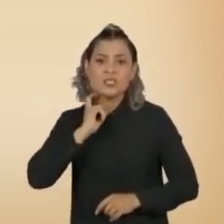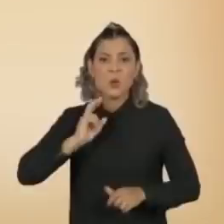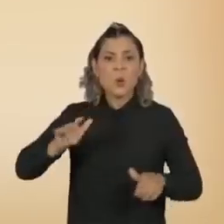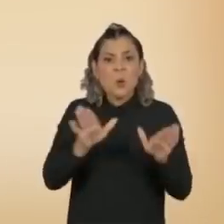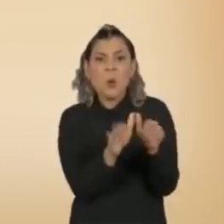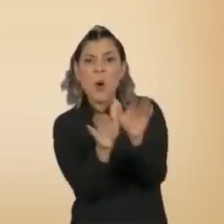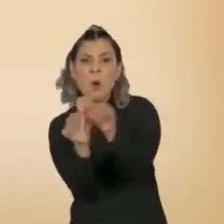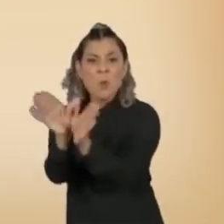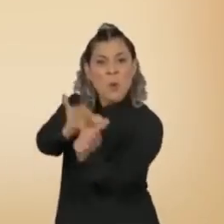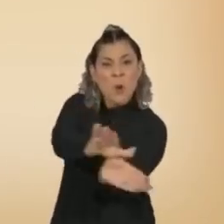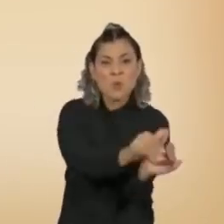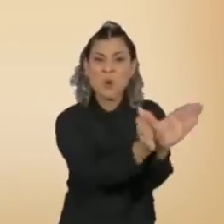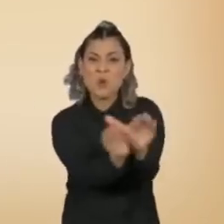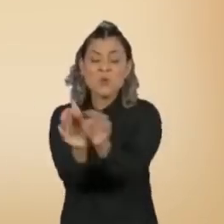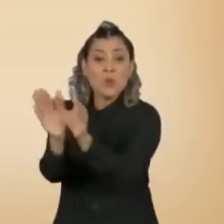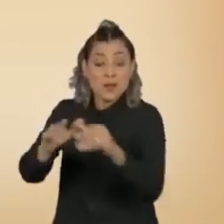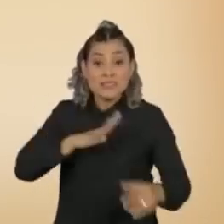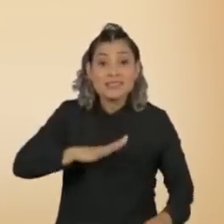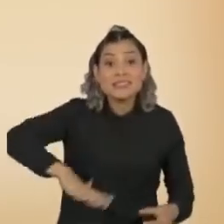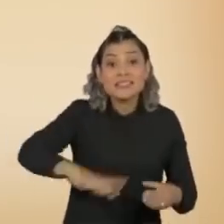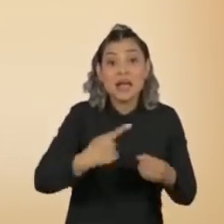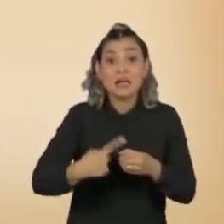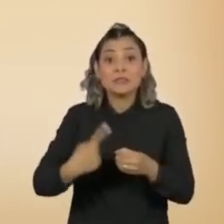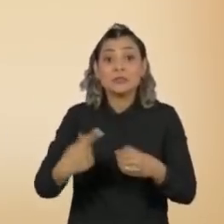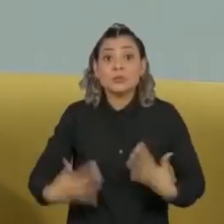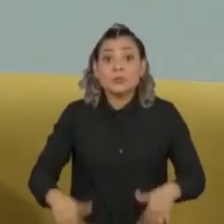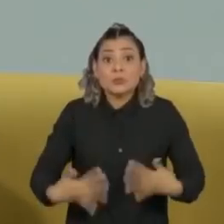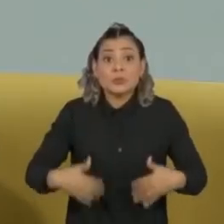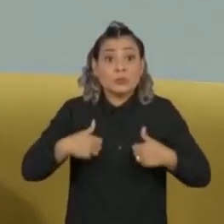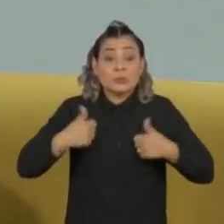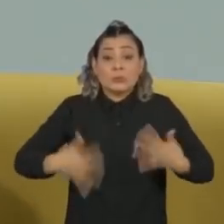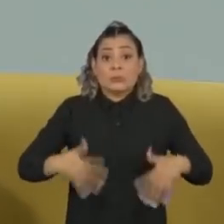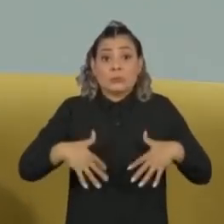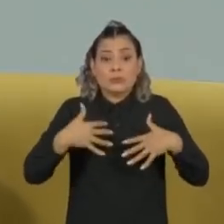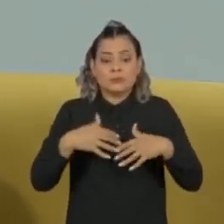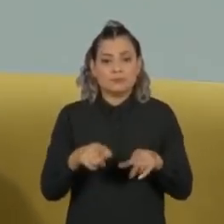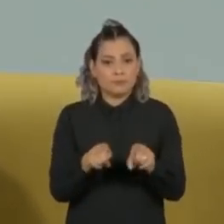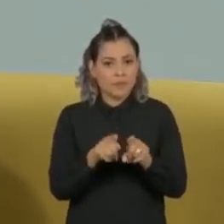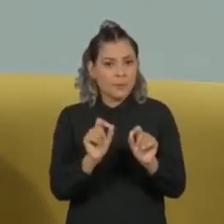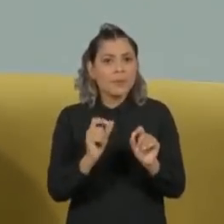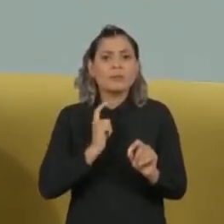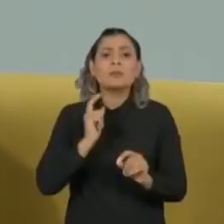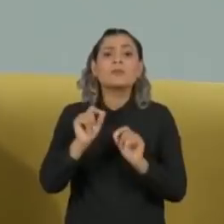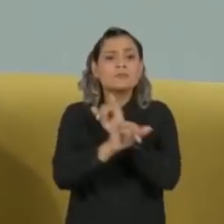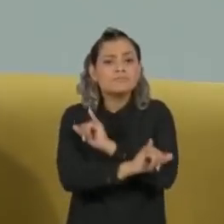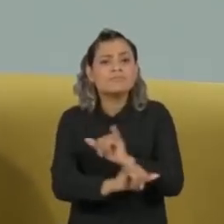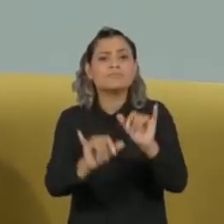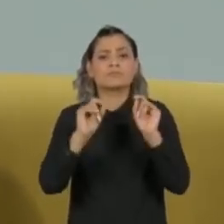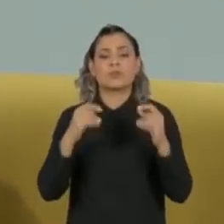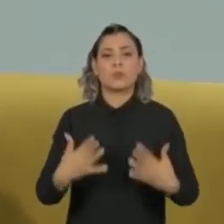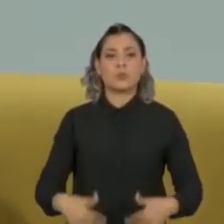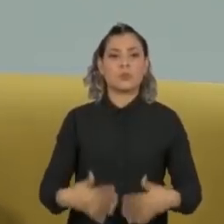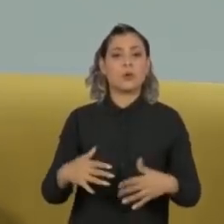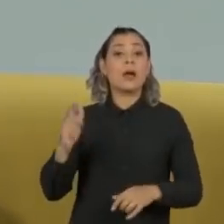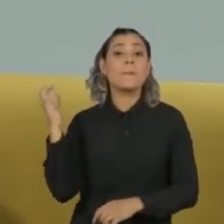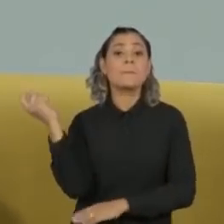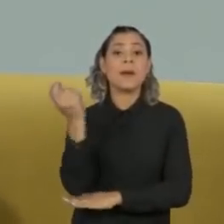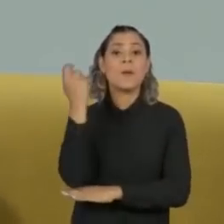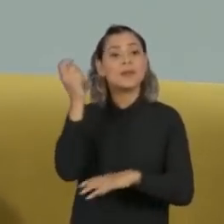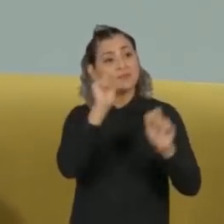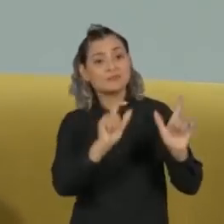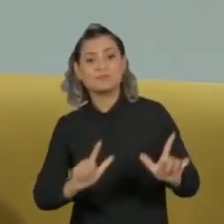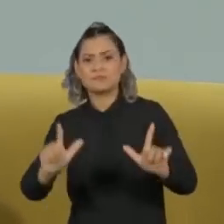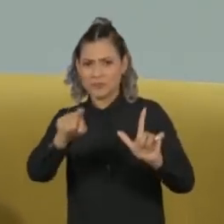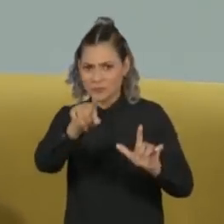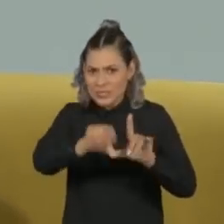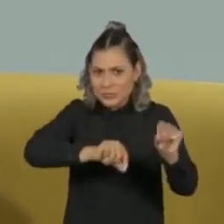apavora a população de pequena cidade do norte do país. E o último episódio da série Sons da Paulista. Você já